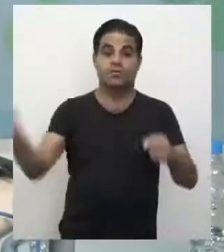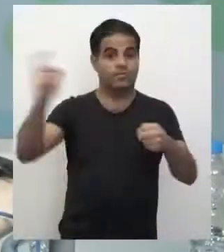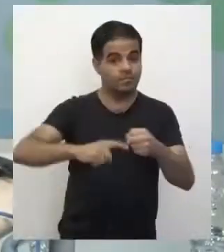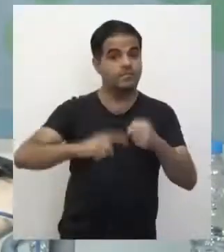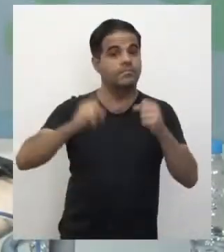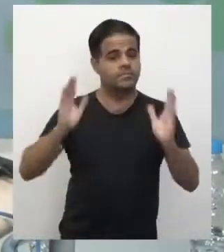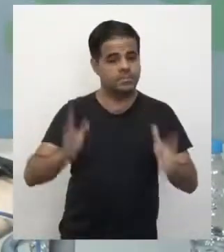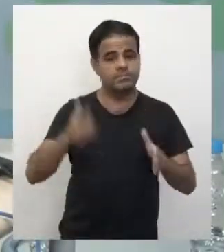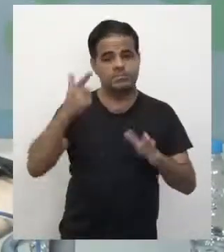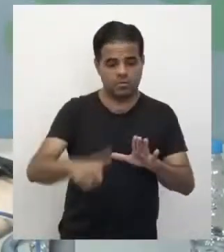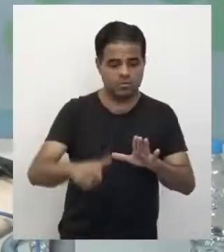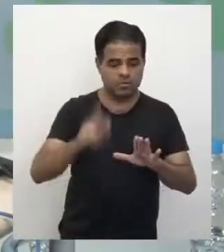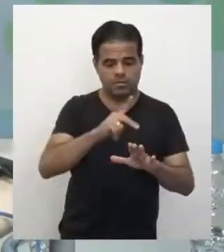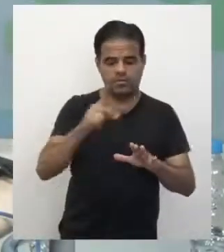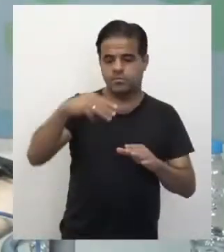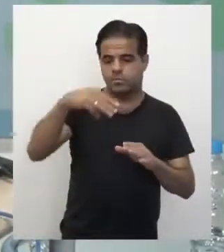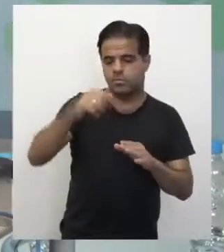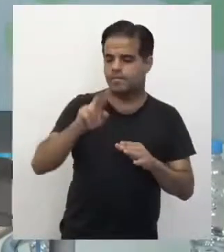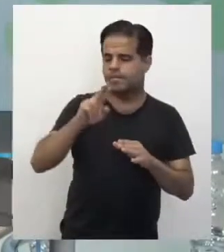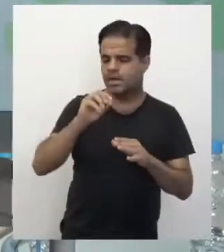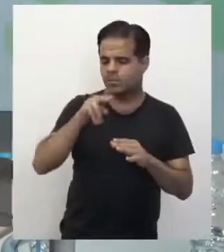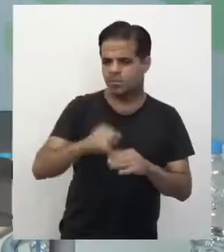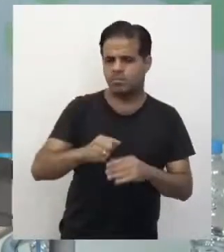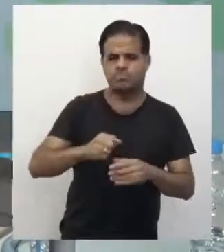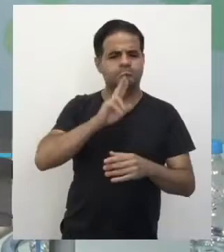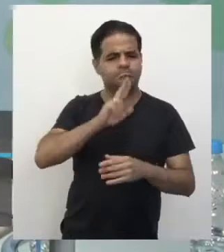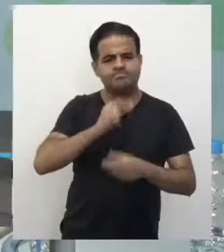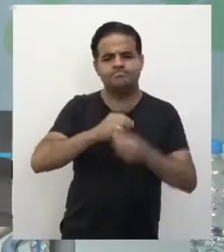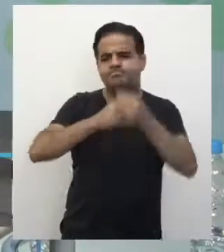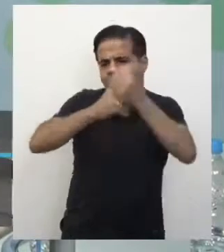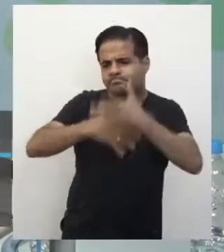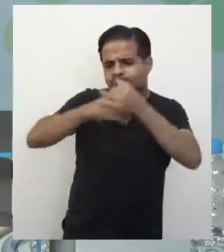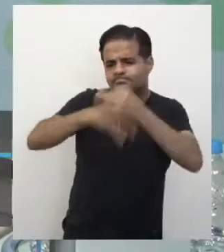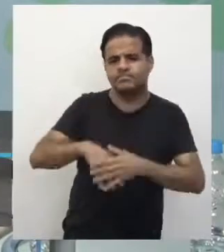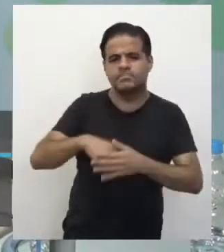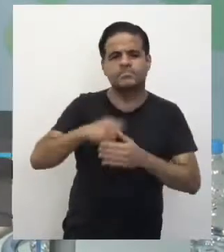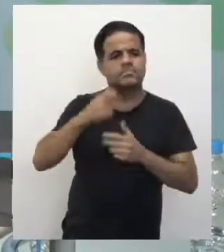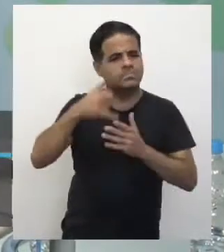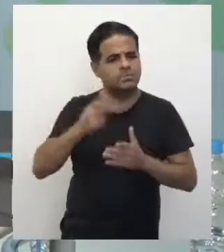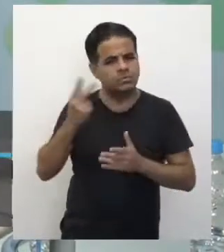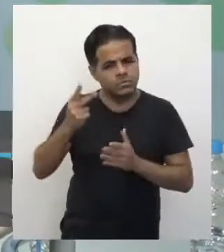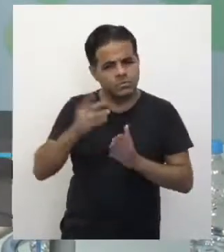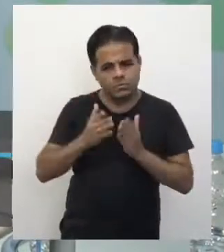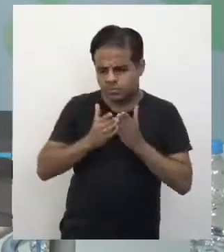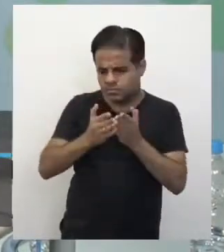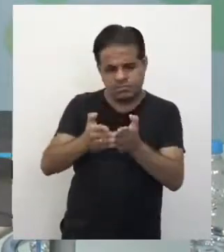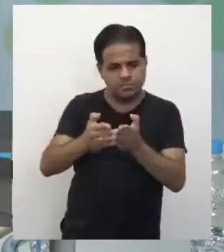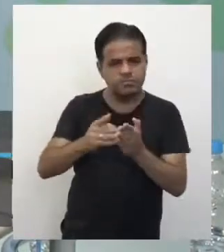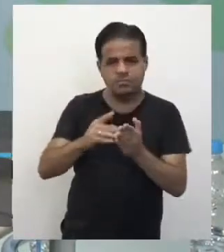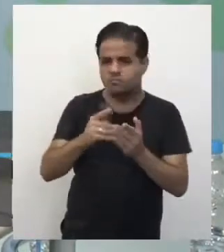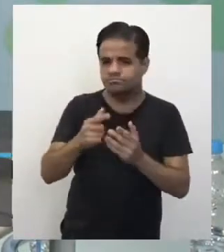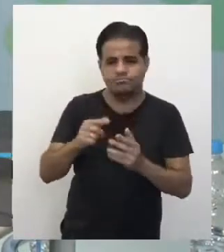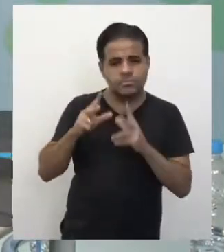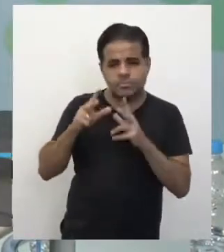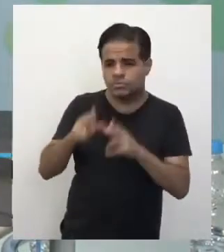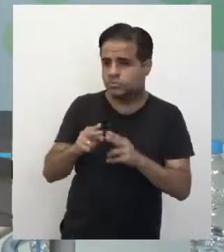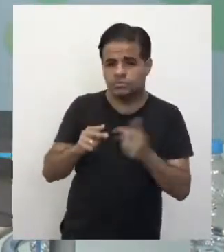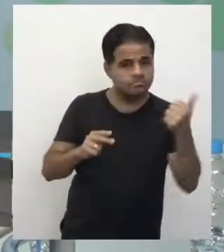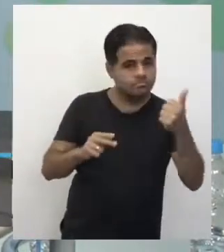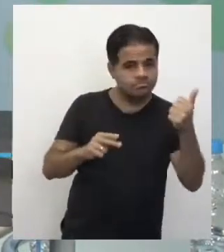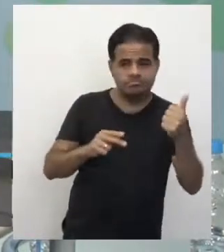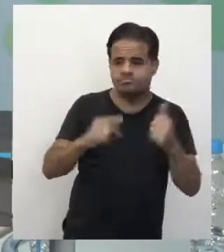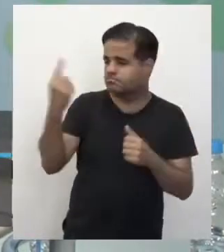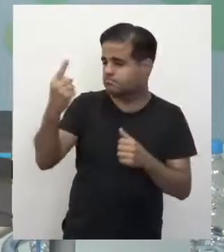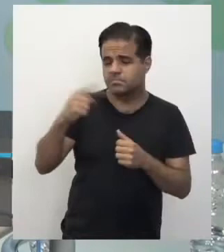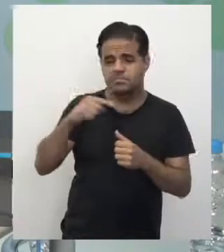Voltamos. Professor Marconi, muitas respostas indo no sentido de que o segundo barco não tem como ser igual ao primeiro. Como,